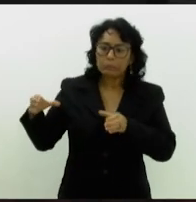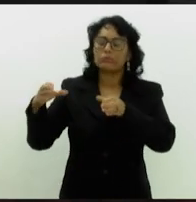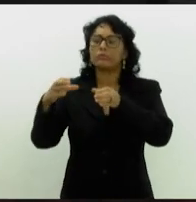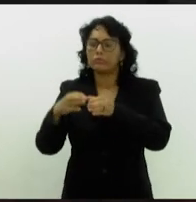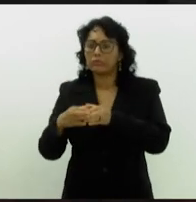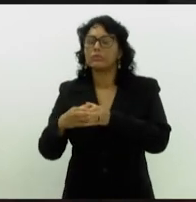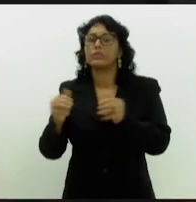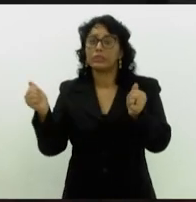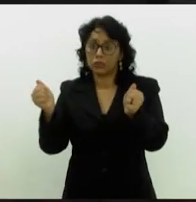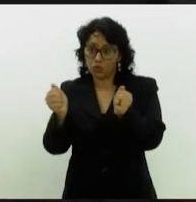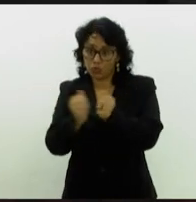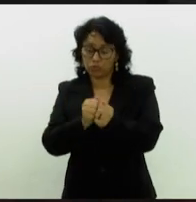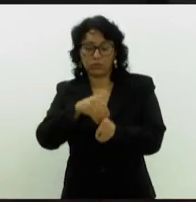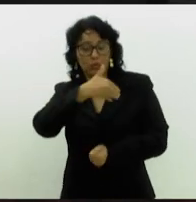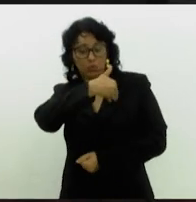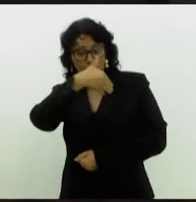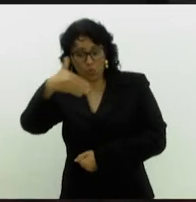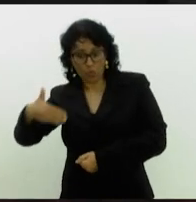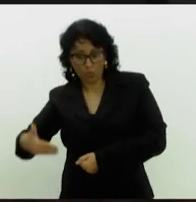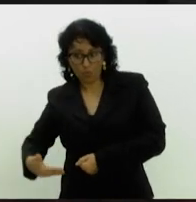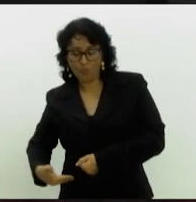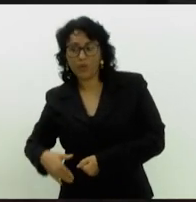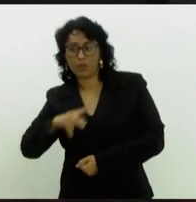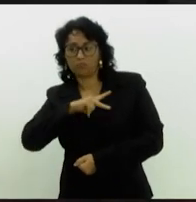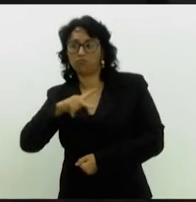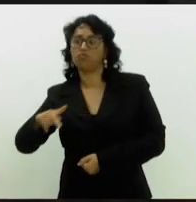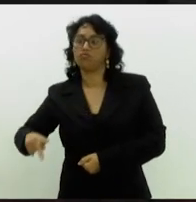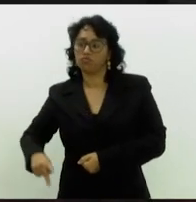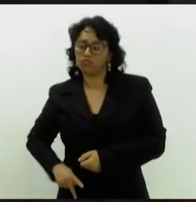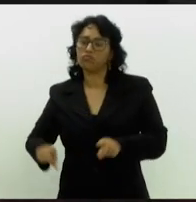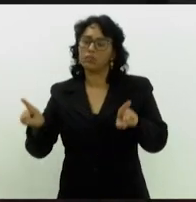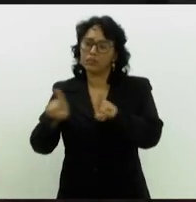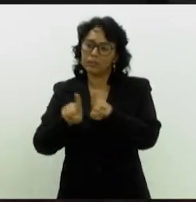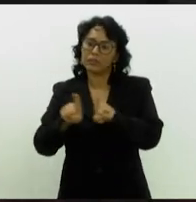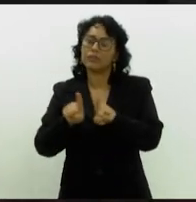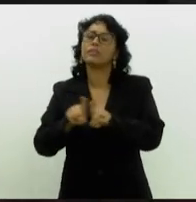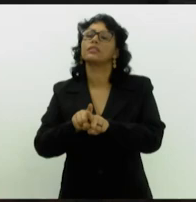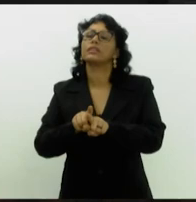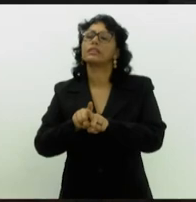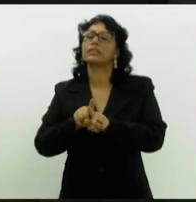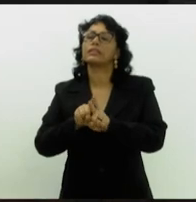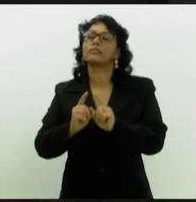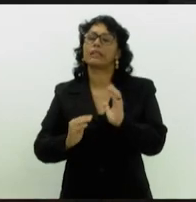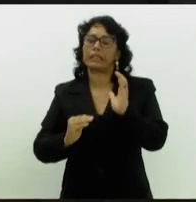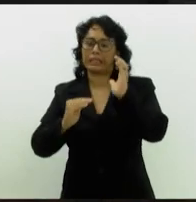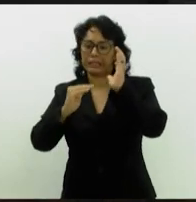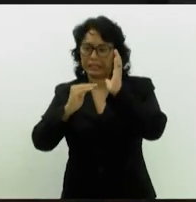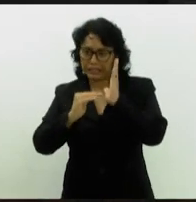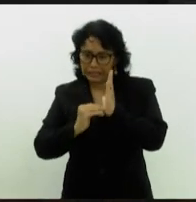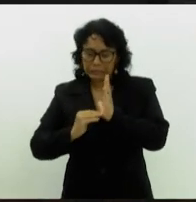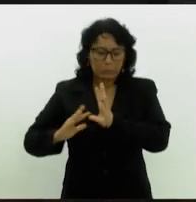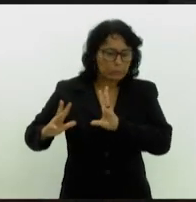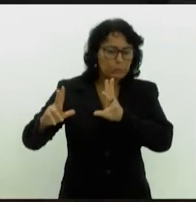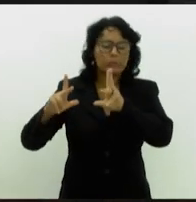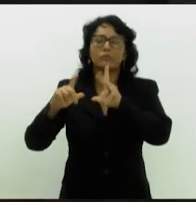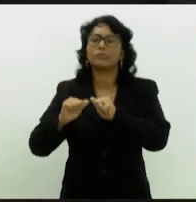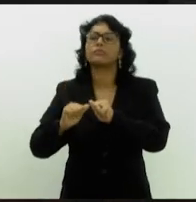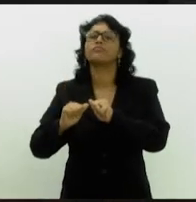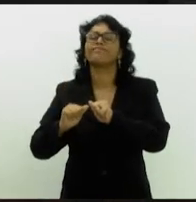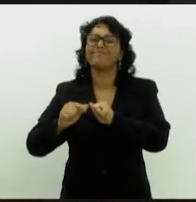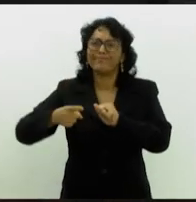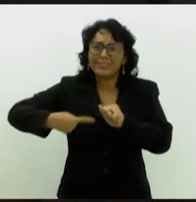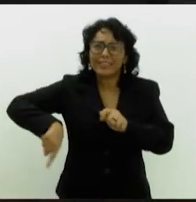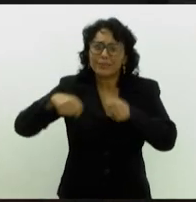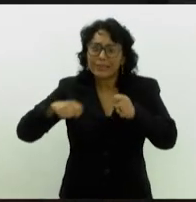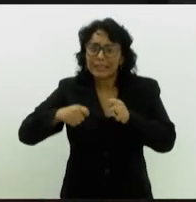governo federal com a câmara federal para que a gente consiga eh erradicar essa praga chamada